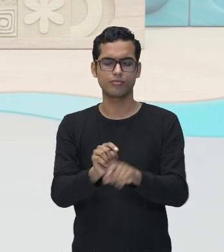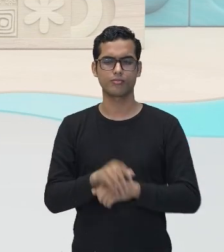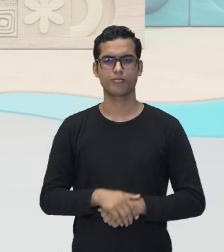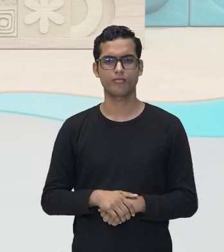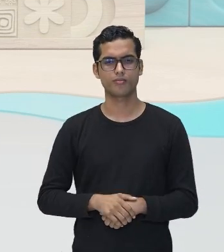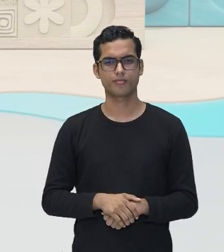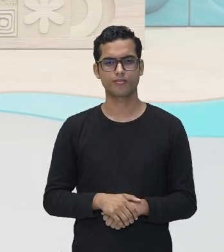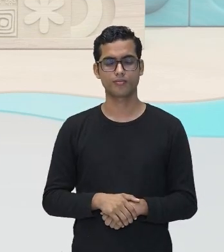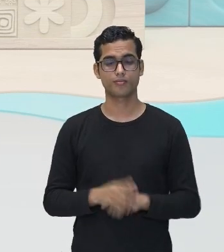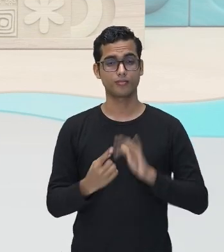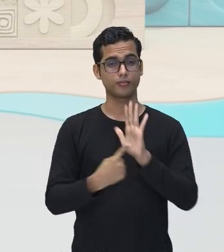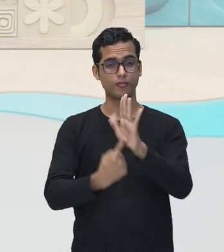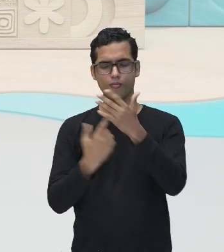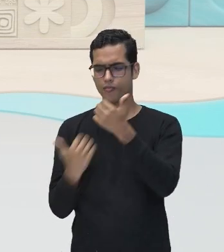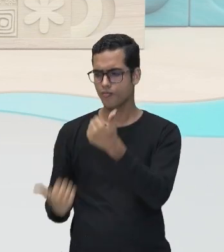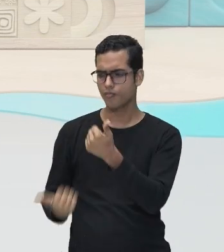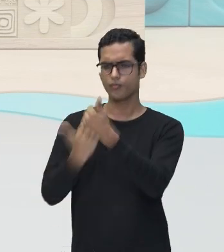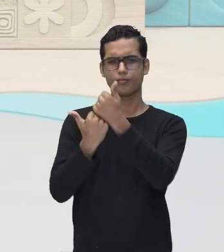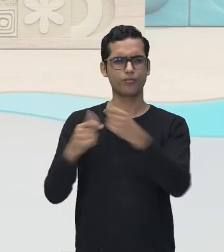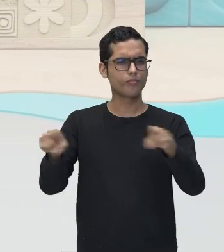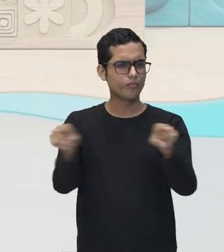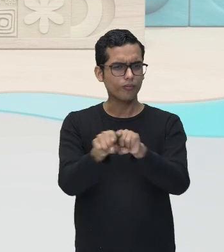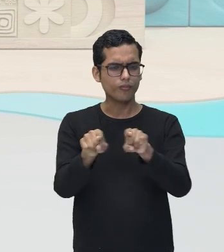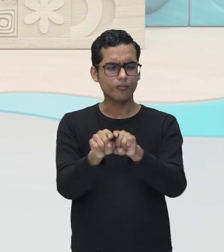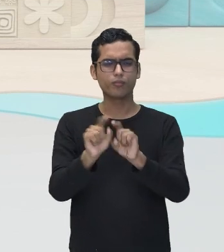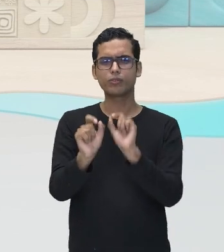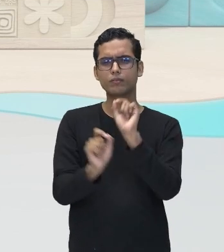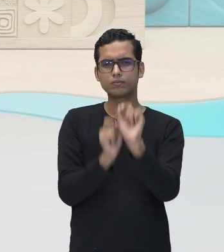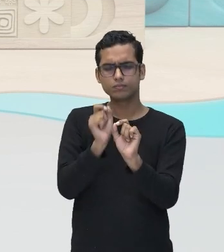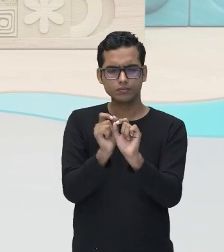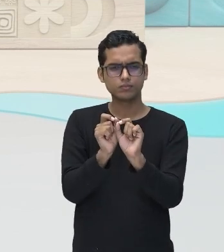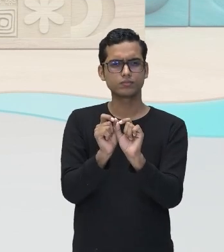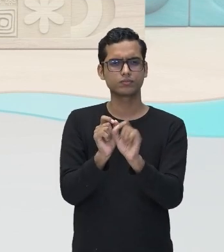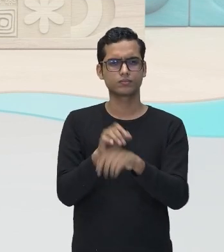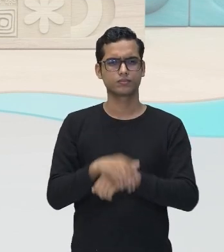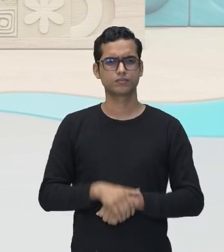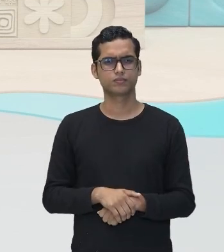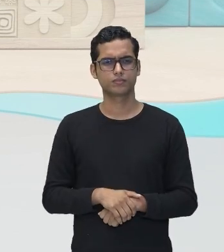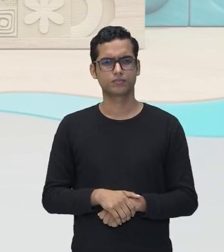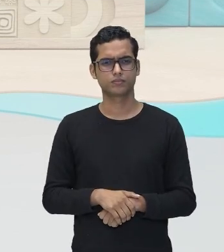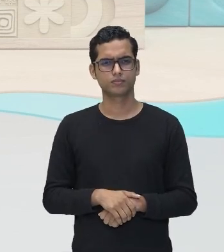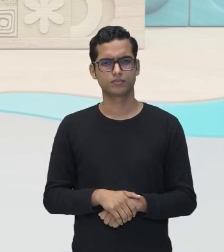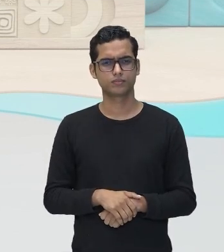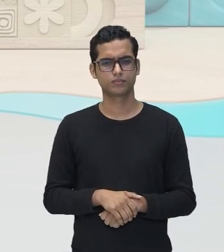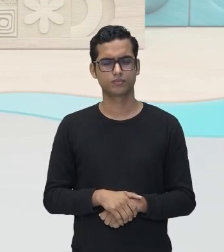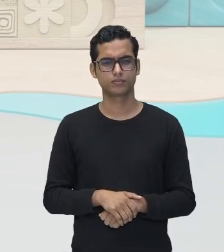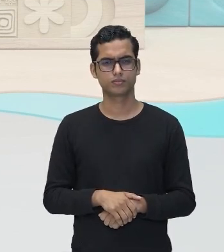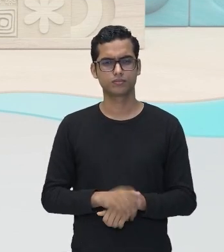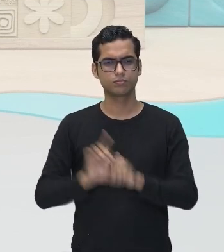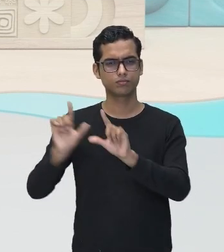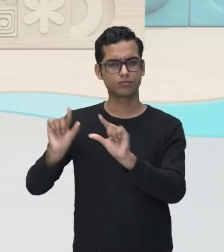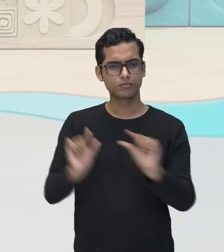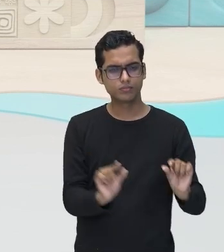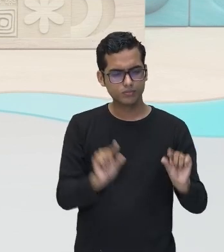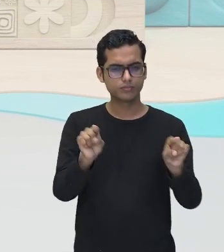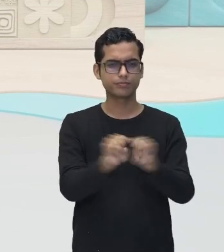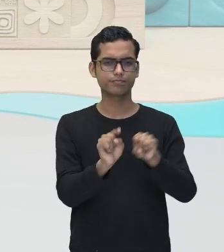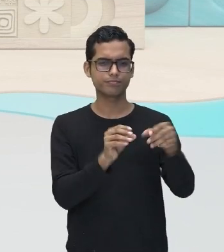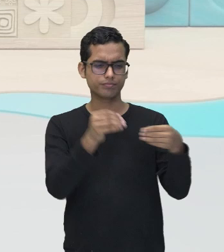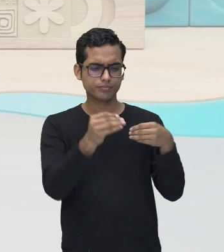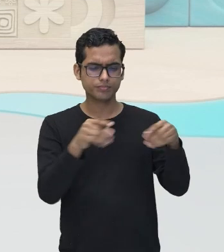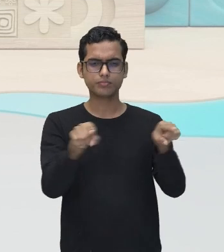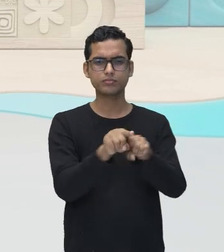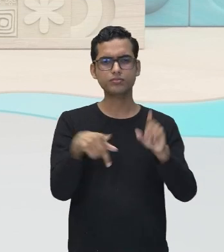constituindo um suporte que minimiza o efeito de qualquer choque ou flexibilidade